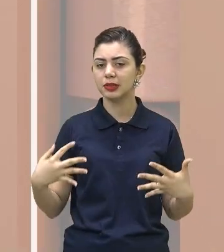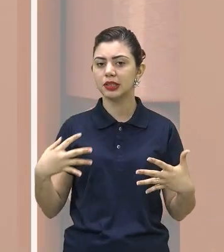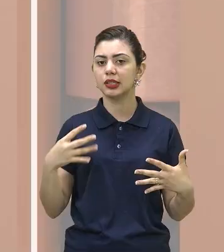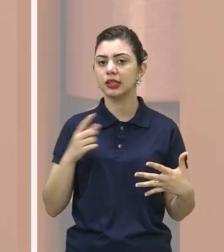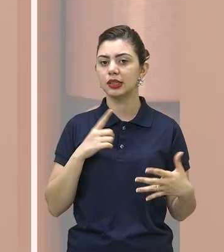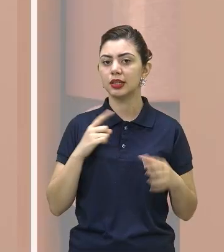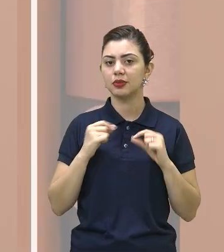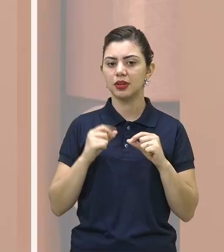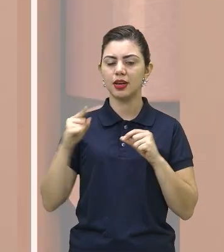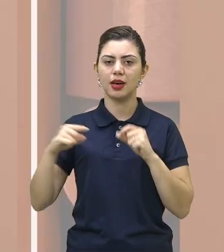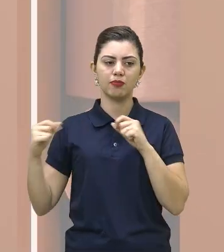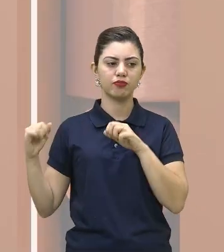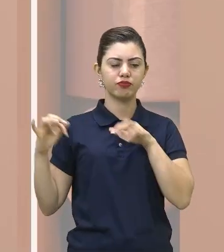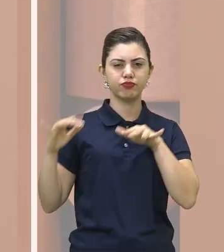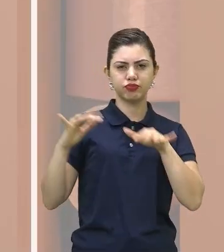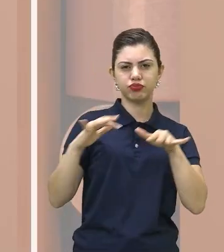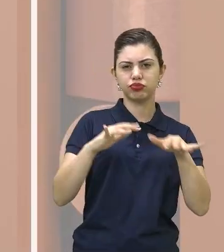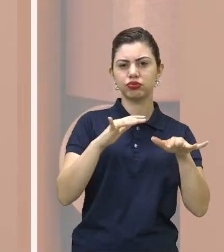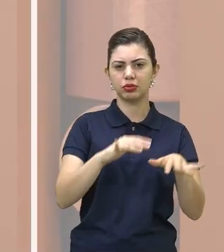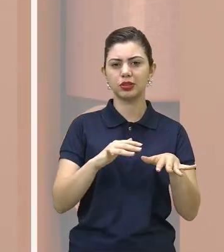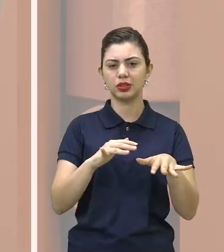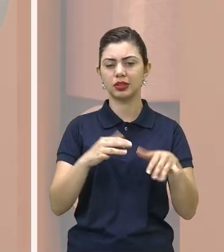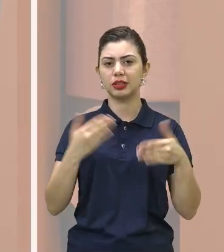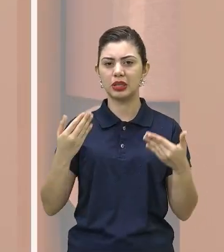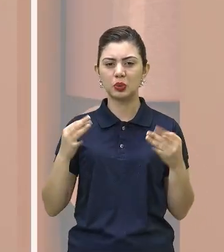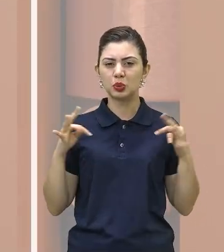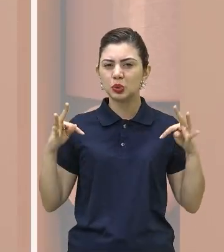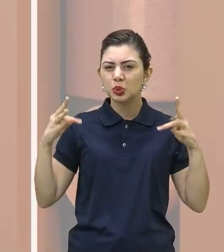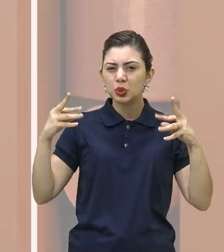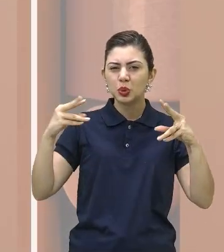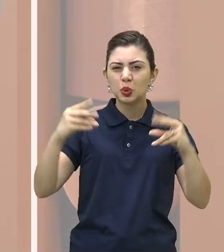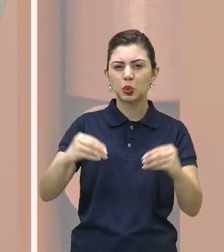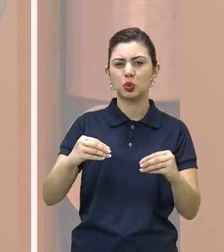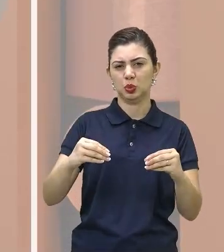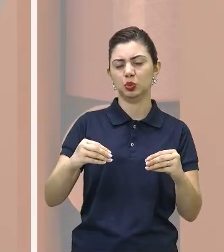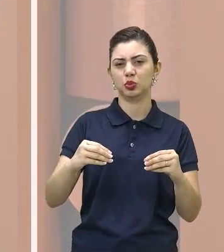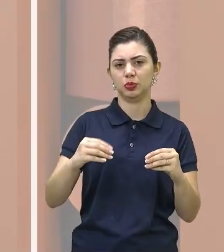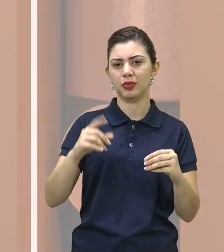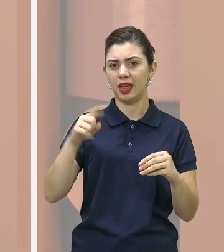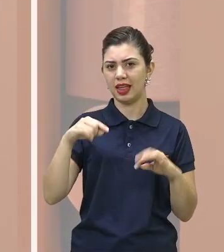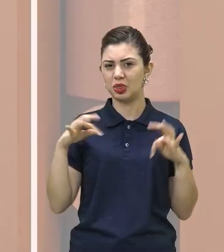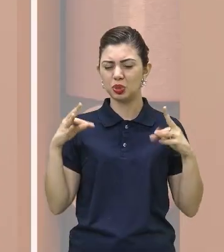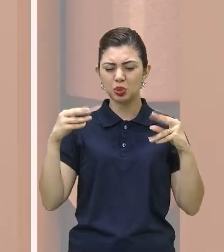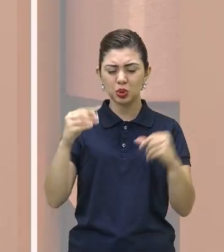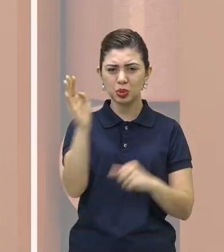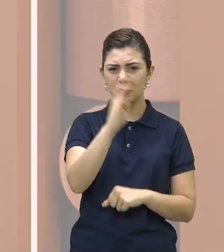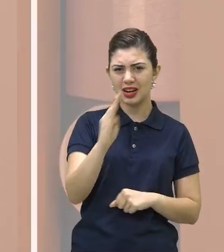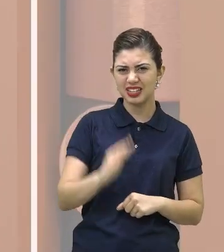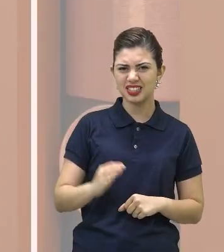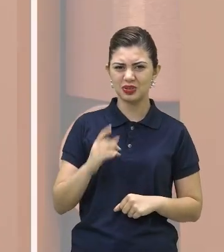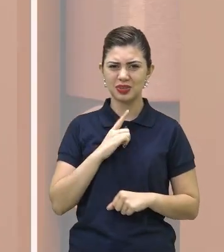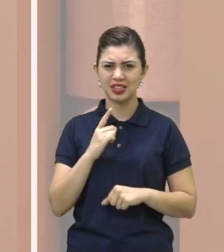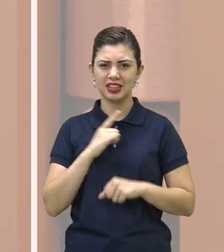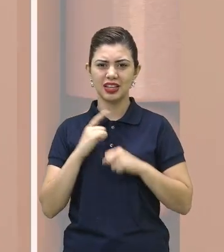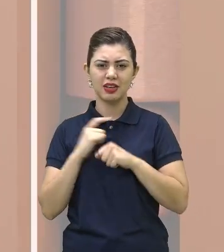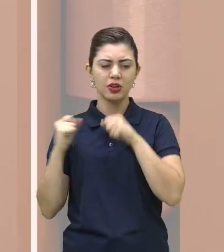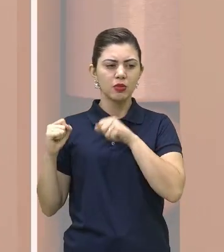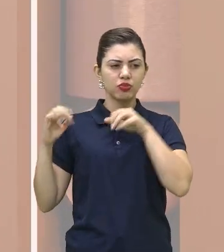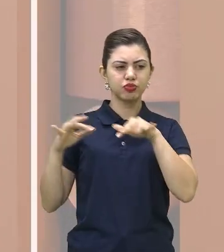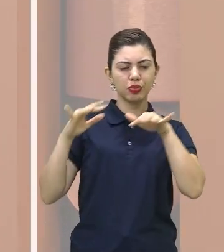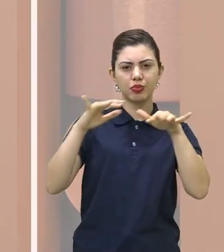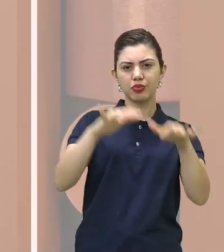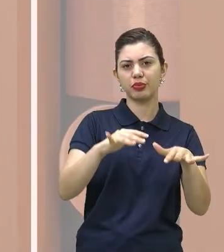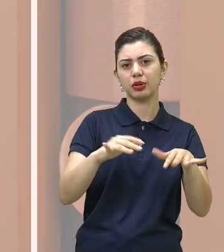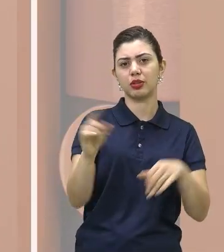das invasões, nem todo o território, foi todo o território brasileiro que foi de uma vez